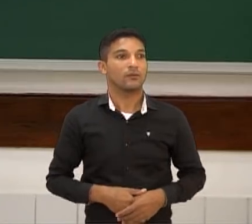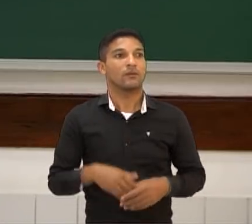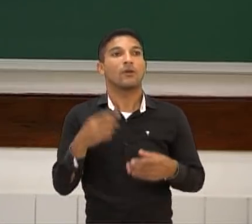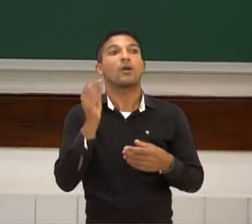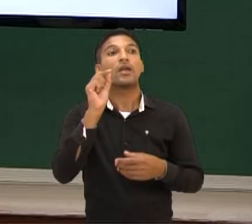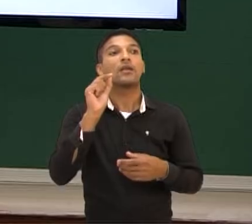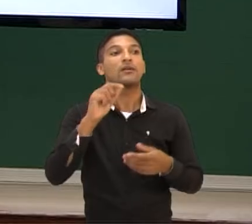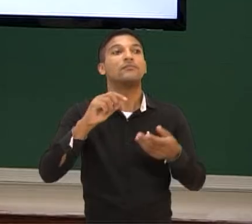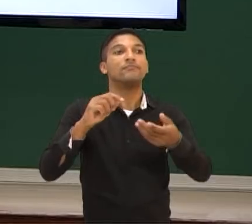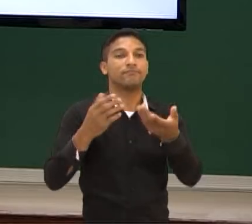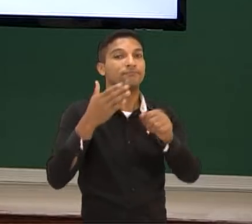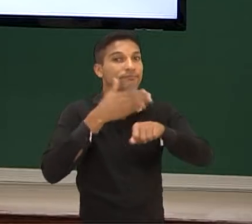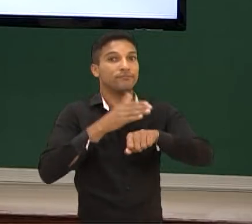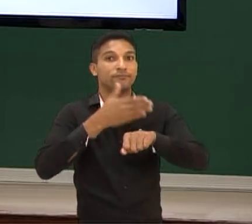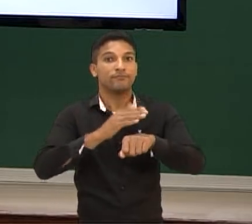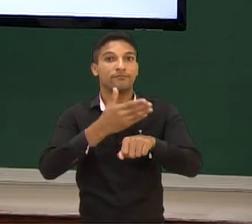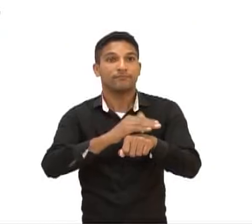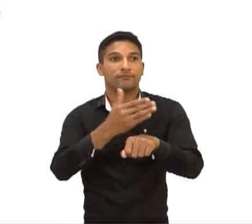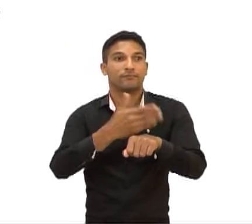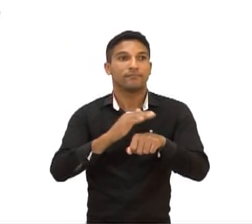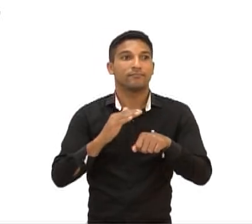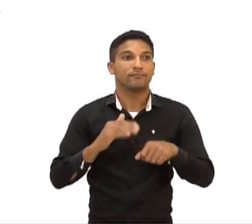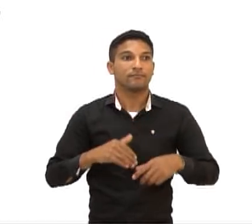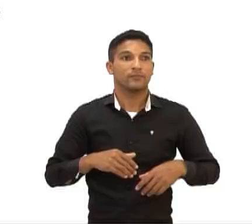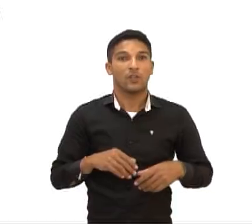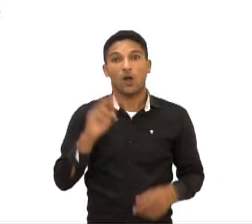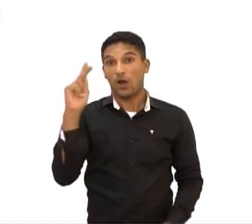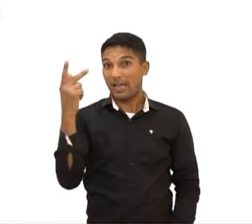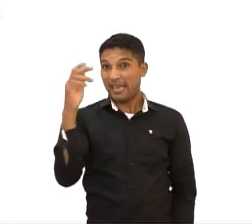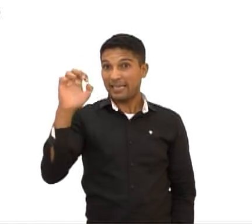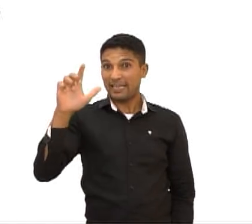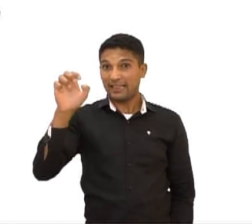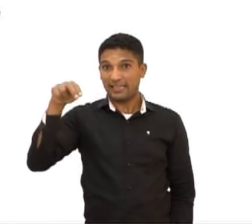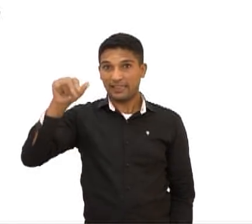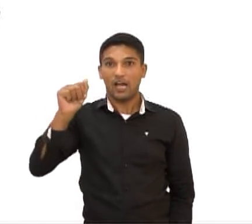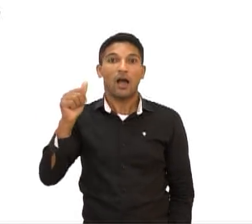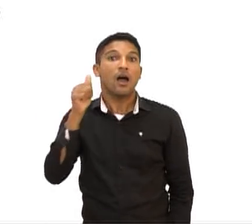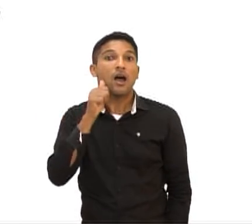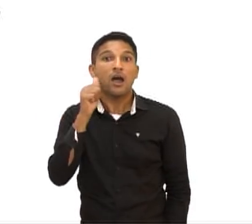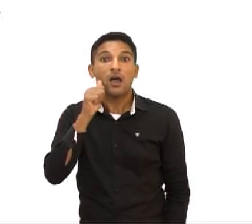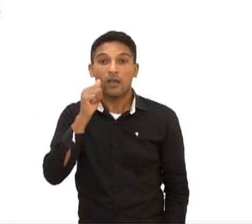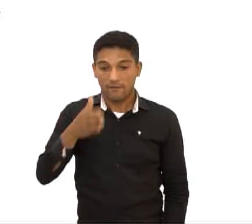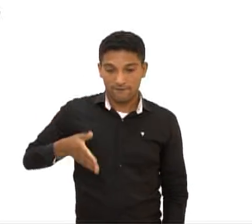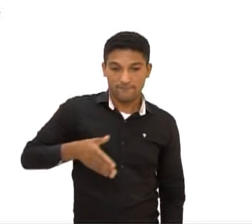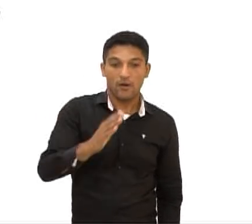esse praticando envolve. Ele diz o seguinte: Helena foi ao mercado e comprou